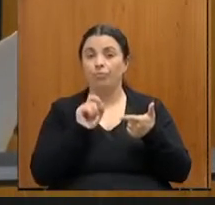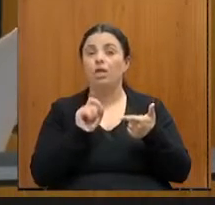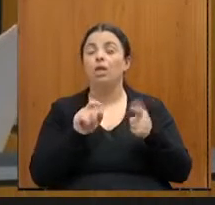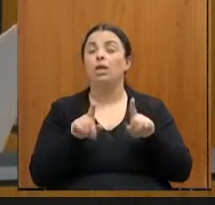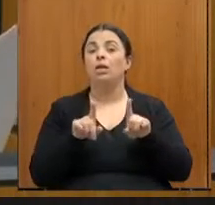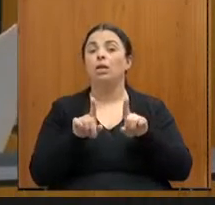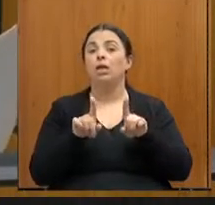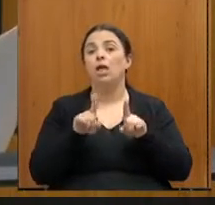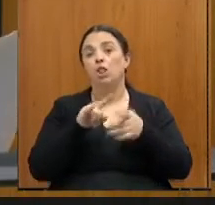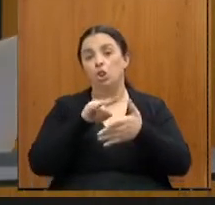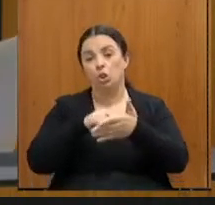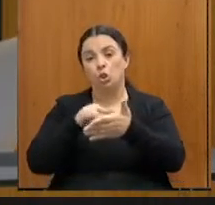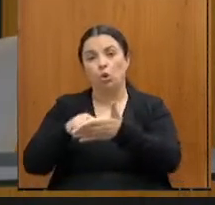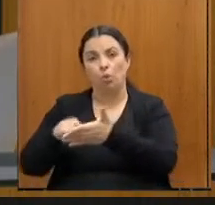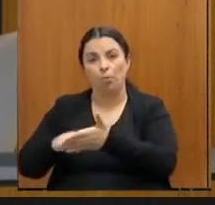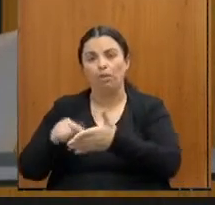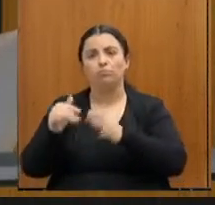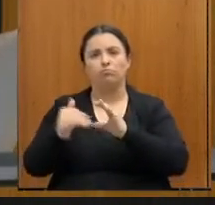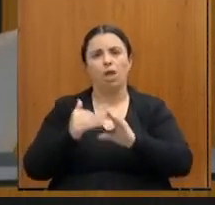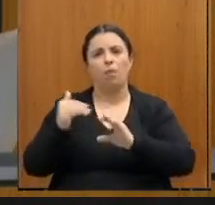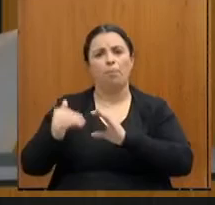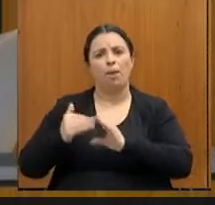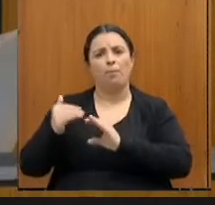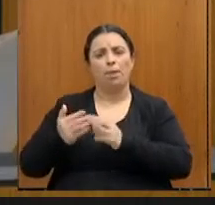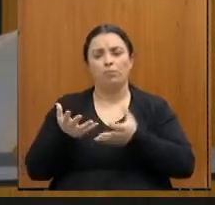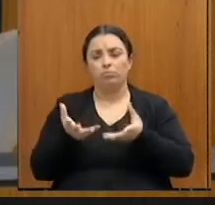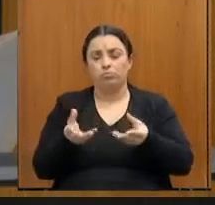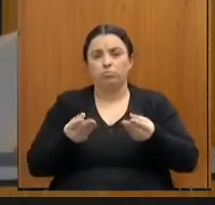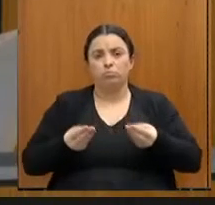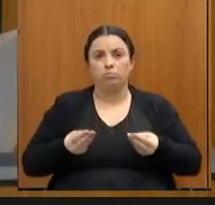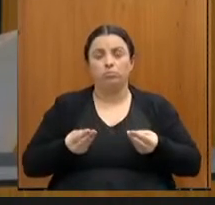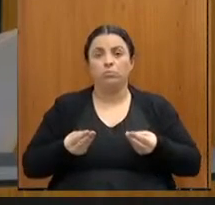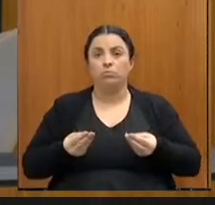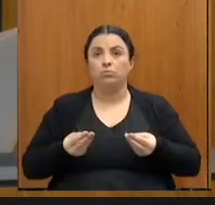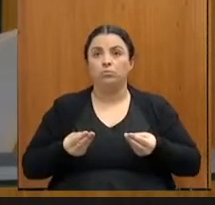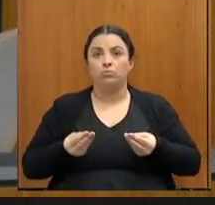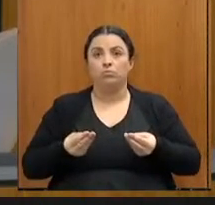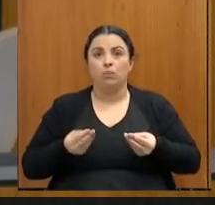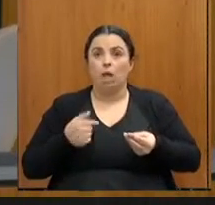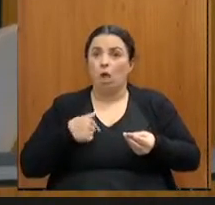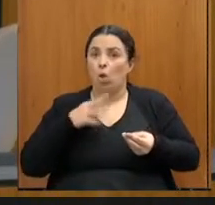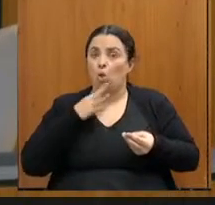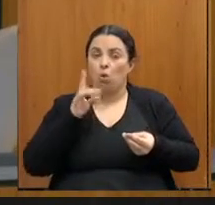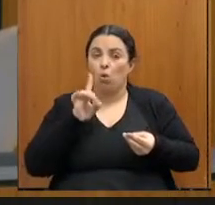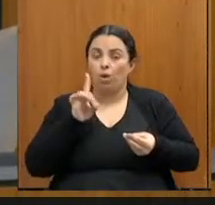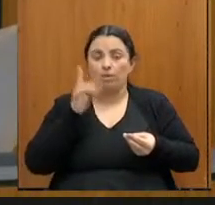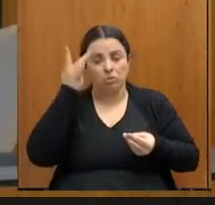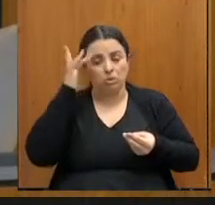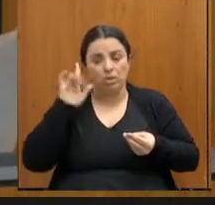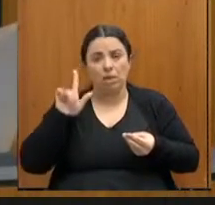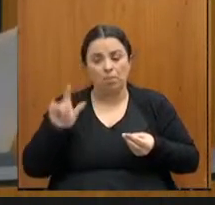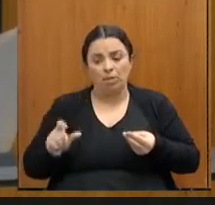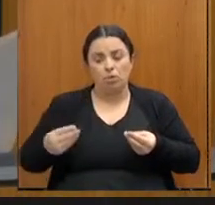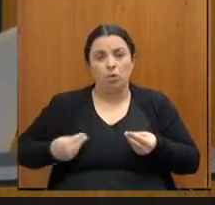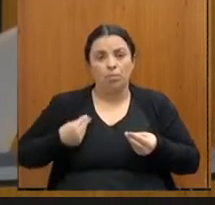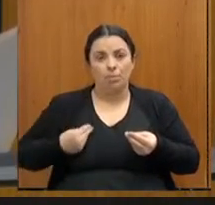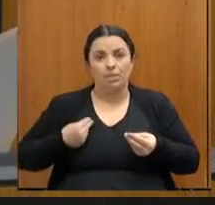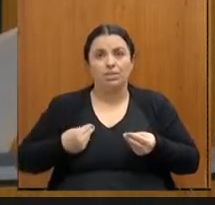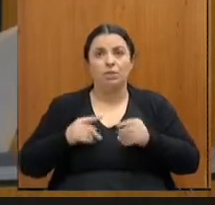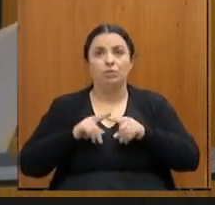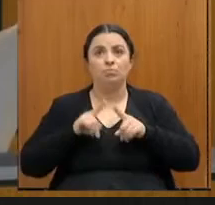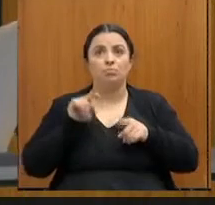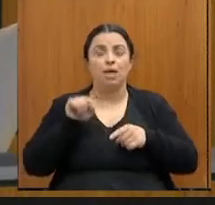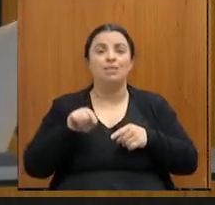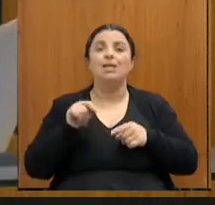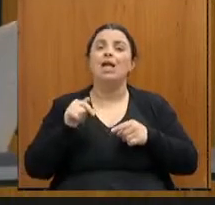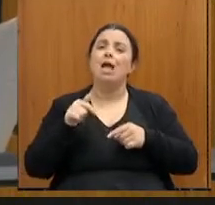baseado em documentos que temos recebidos eu não conheço nem sei se está presente mas aqui gente pega